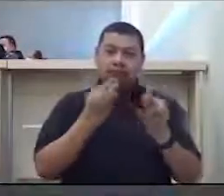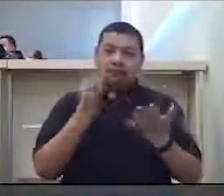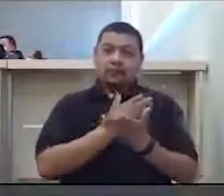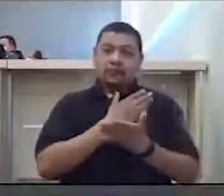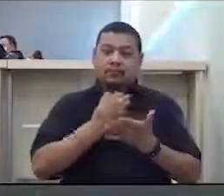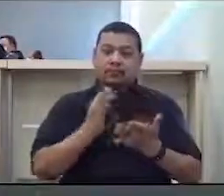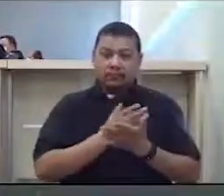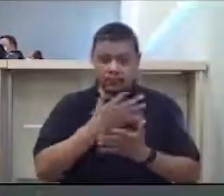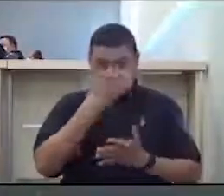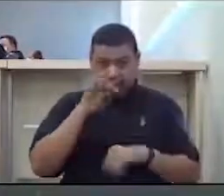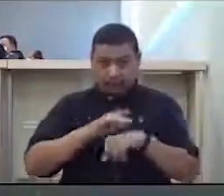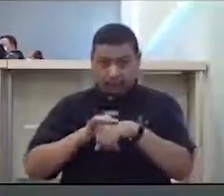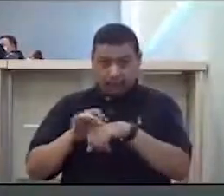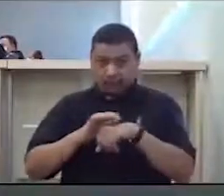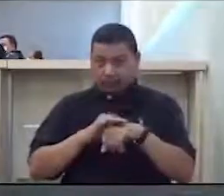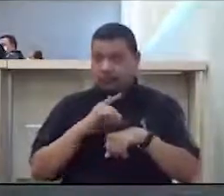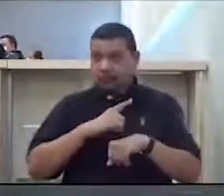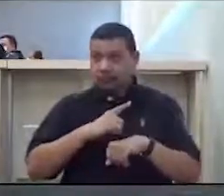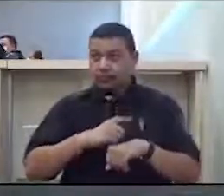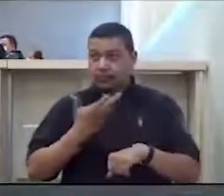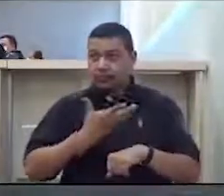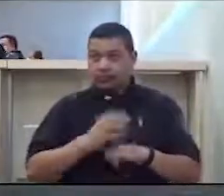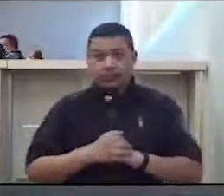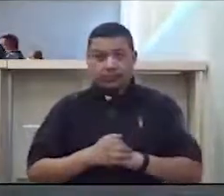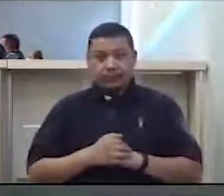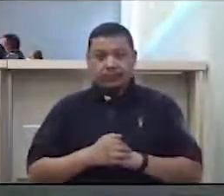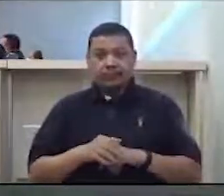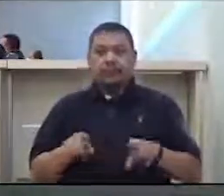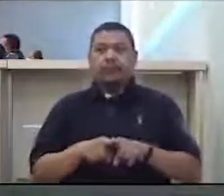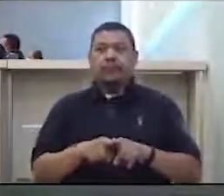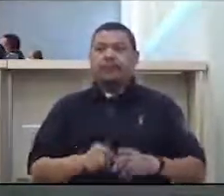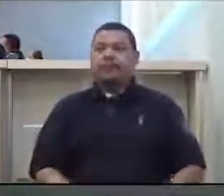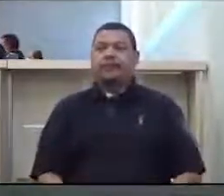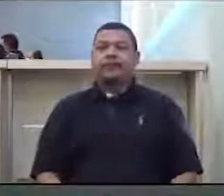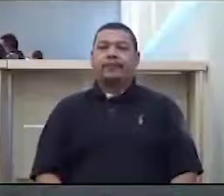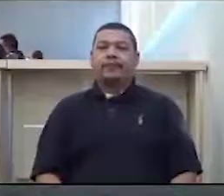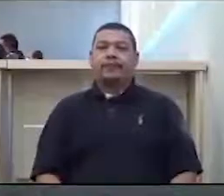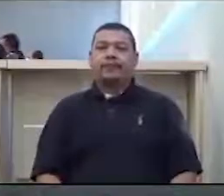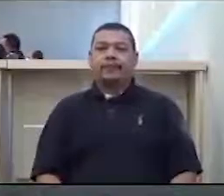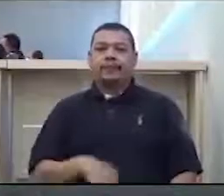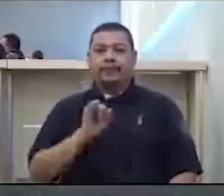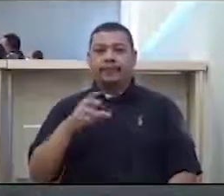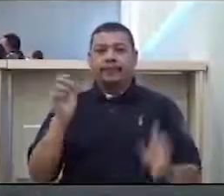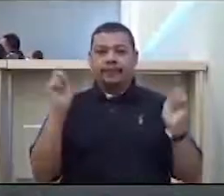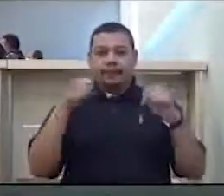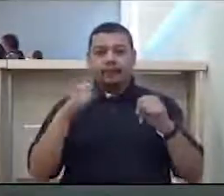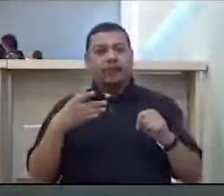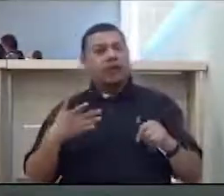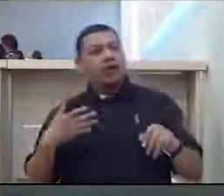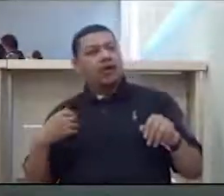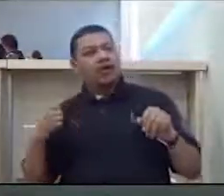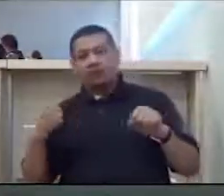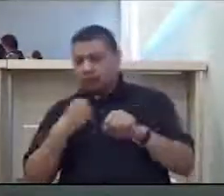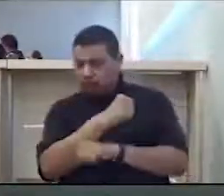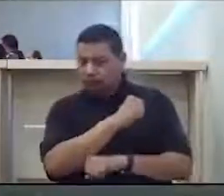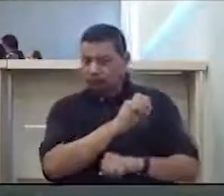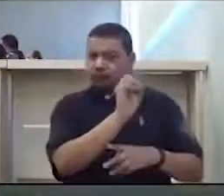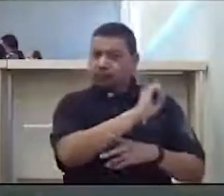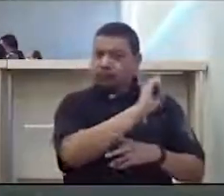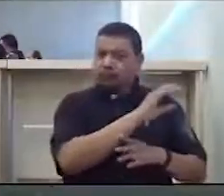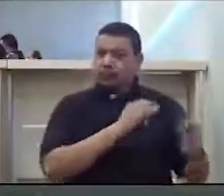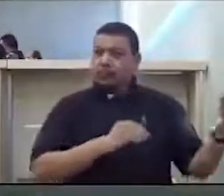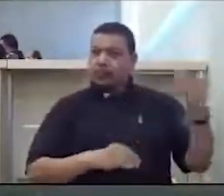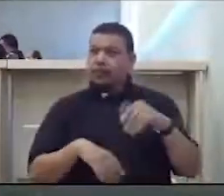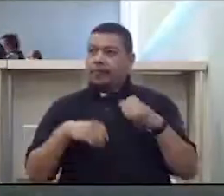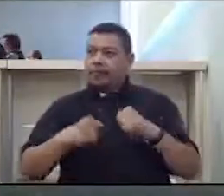pacientes lá que a gente vem recebendo, eu quero que venha também. Se for possível, nós busca de carro alguma coisa. Mas nós temos que colocar